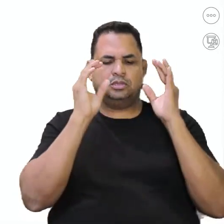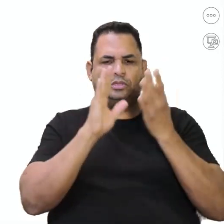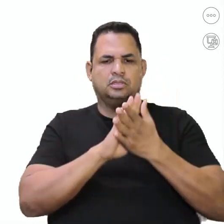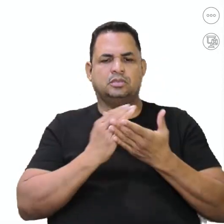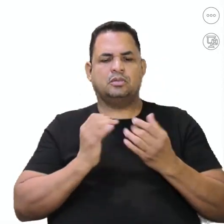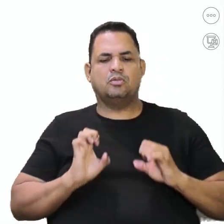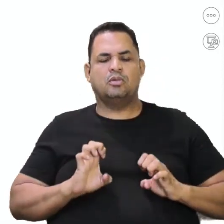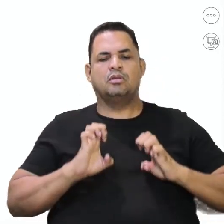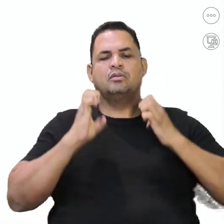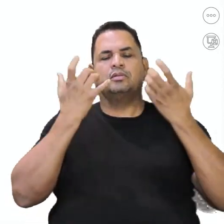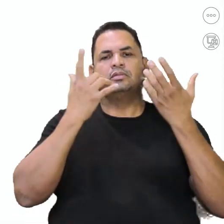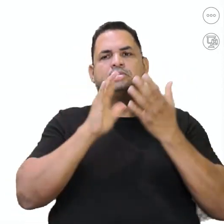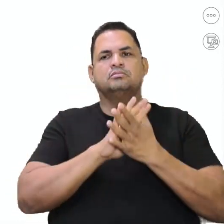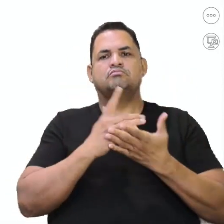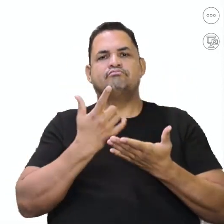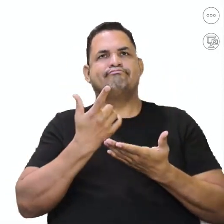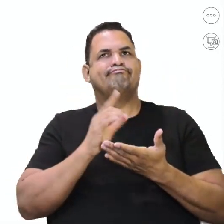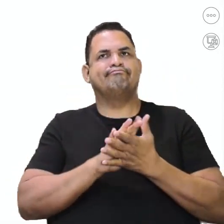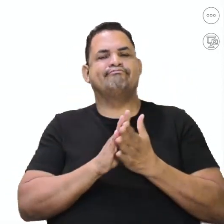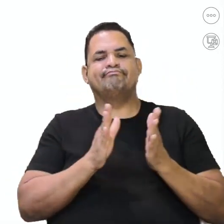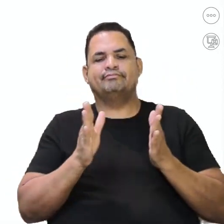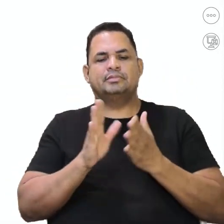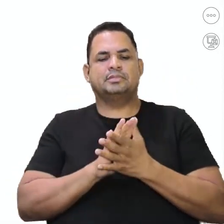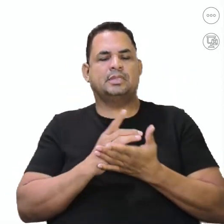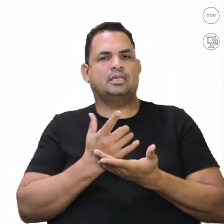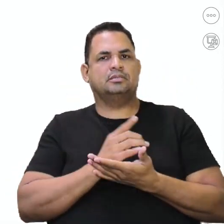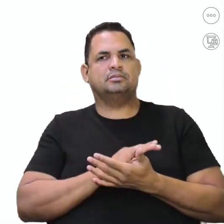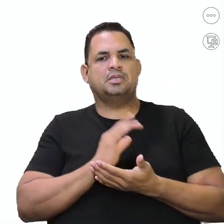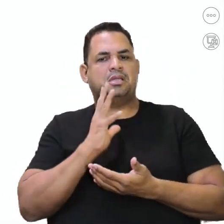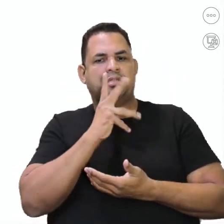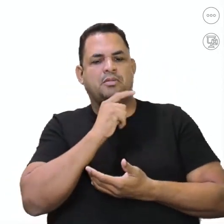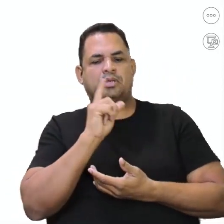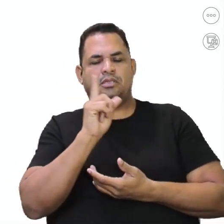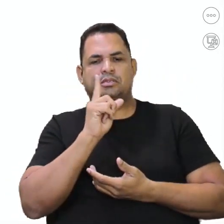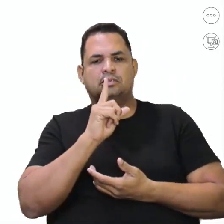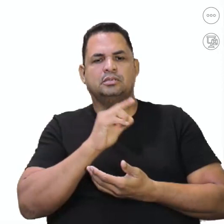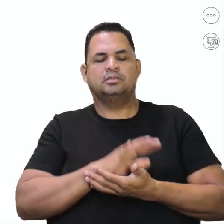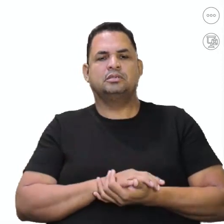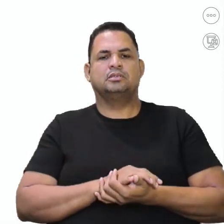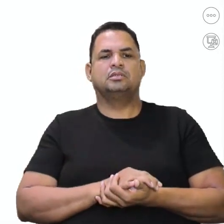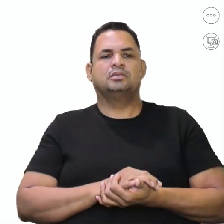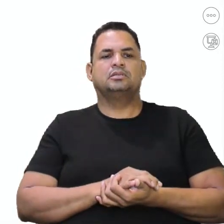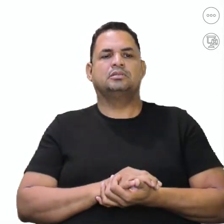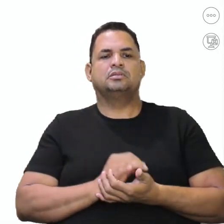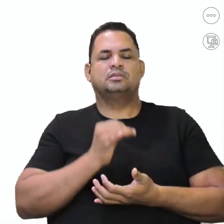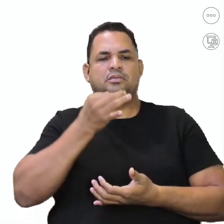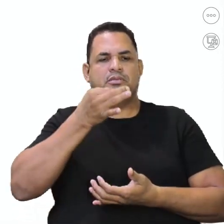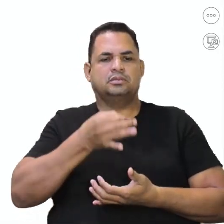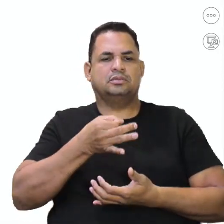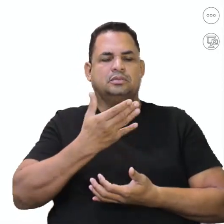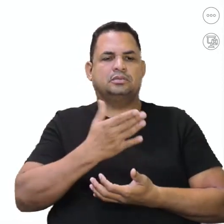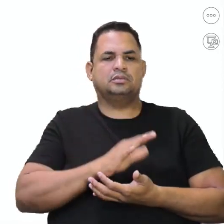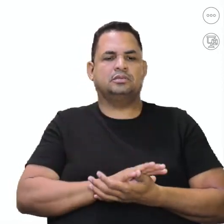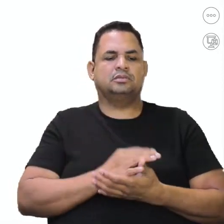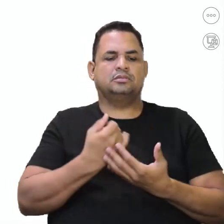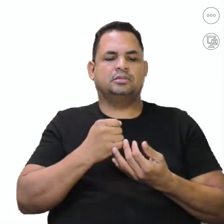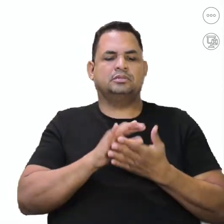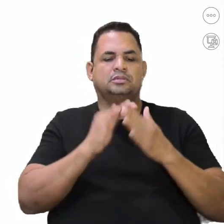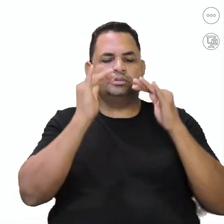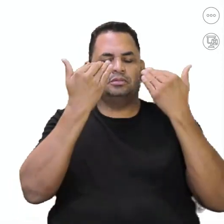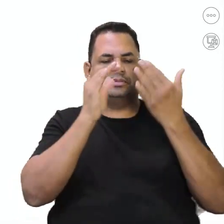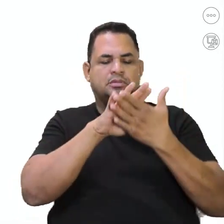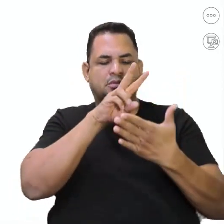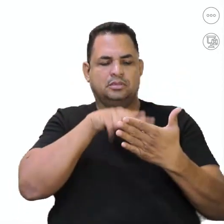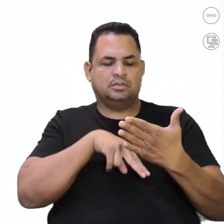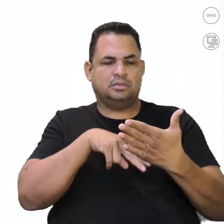abertura de um evento, algo que não vai ter uma duração muito longa, não é uma informação que você vai levar para a vida, certo? Então ele tem que ser notado